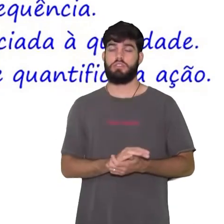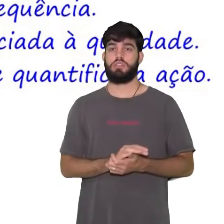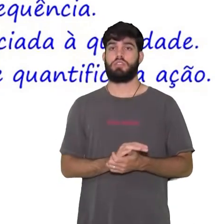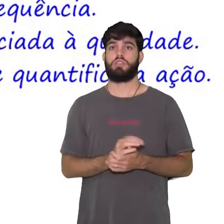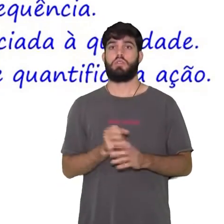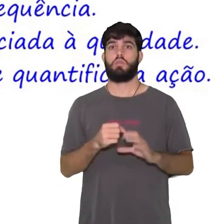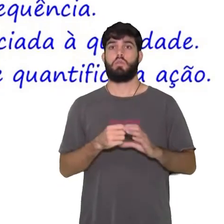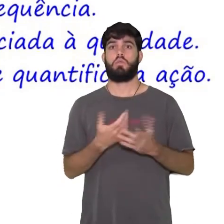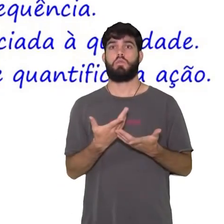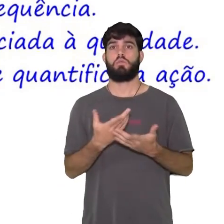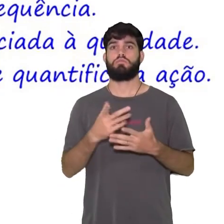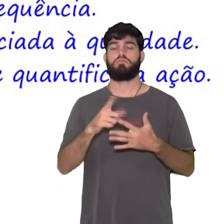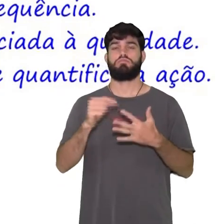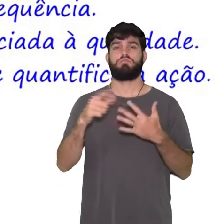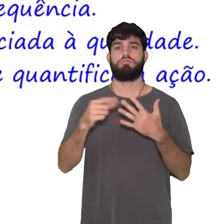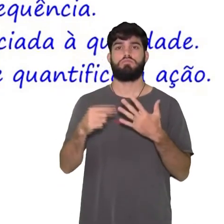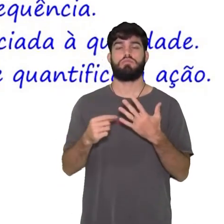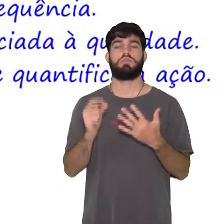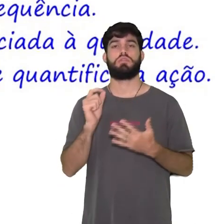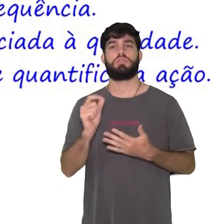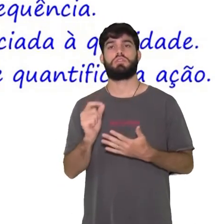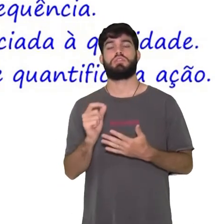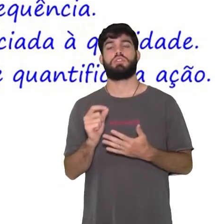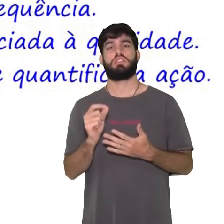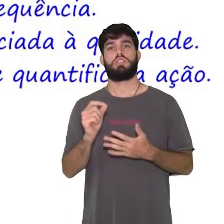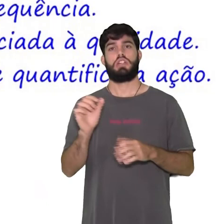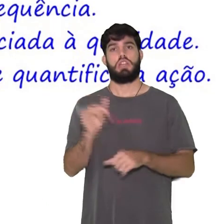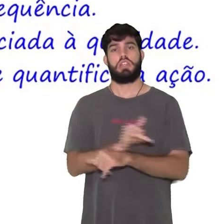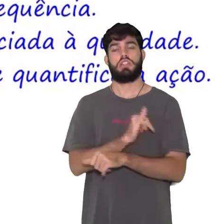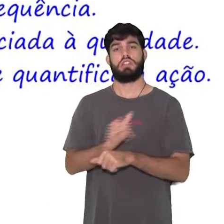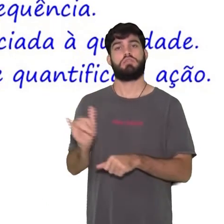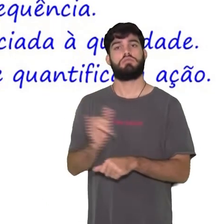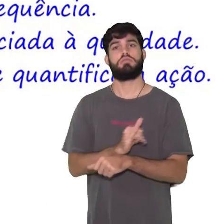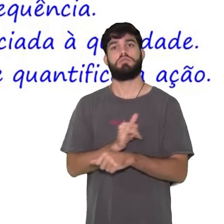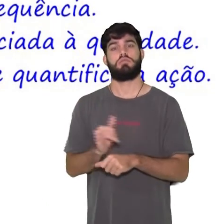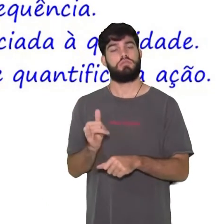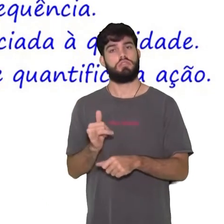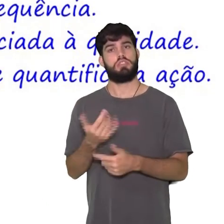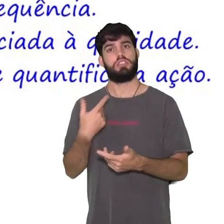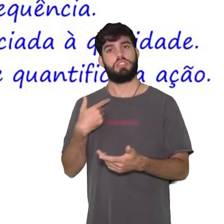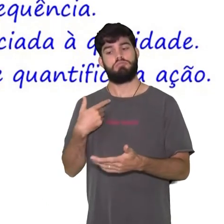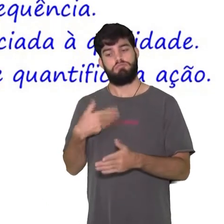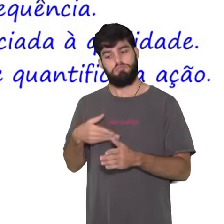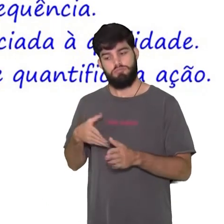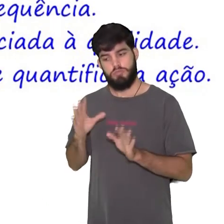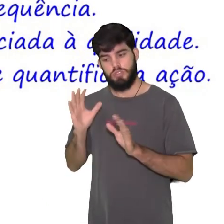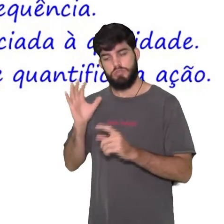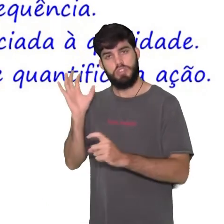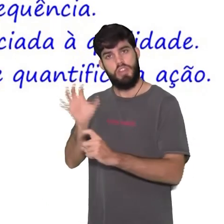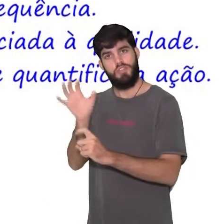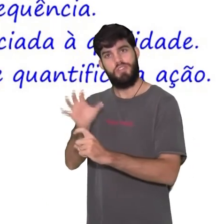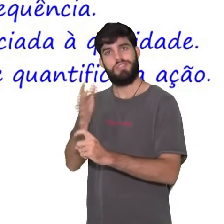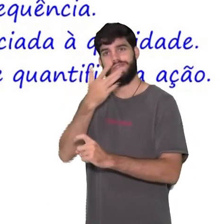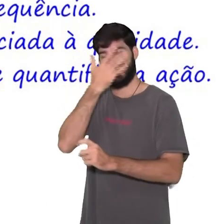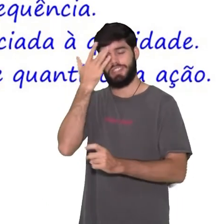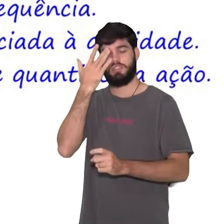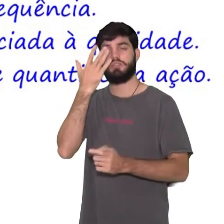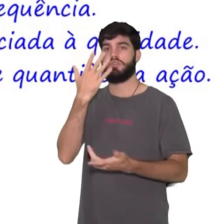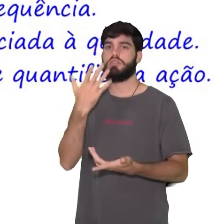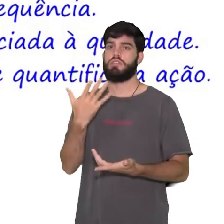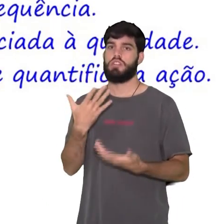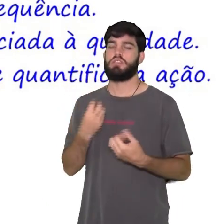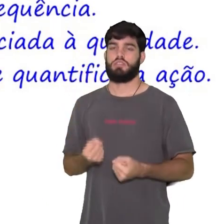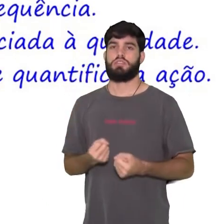das qualidades do serviço anunciado, funcionando como estratégia de persuasão, de convencimento em relação